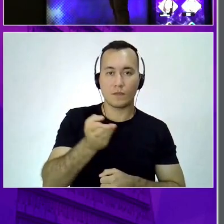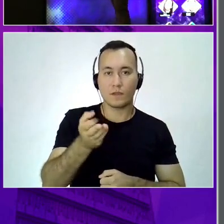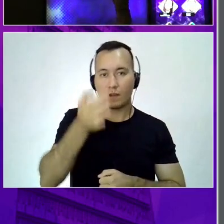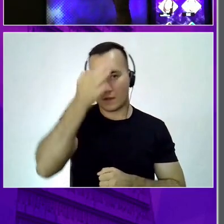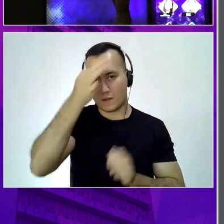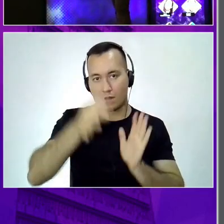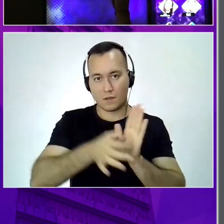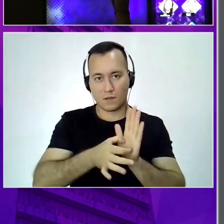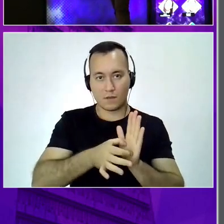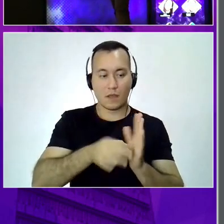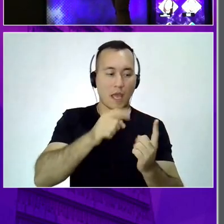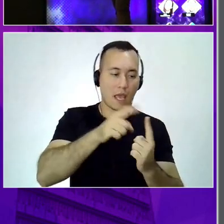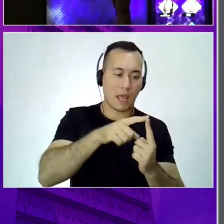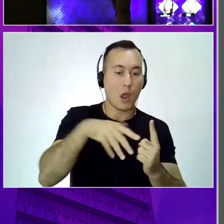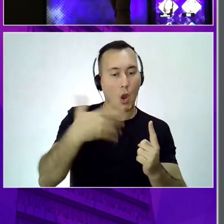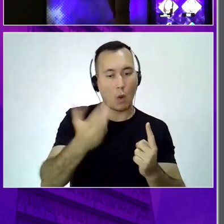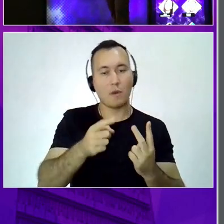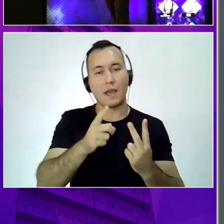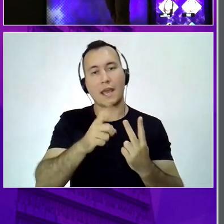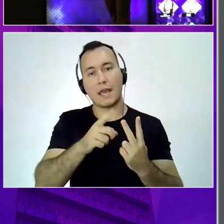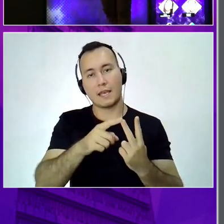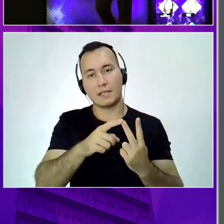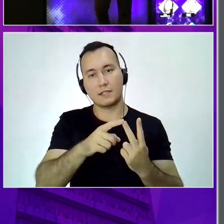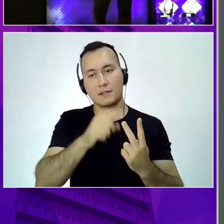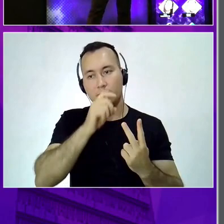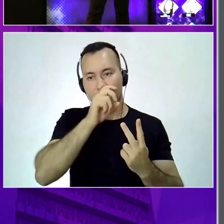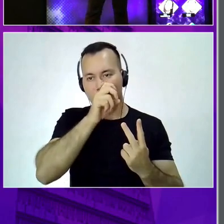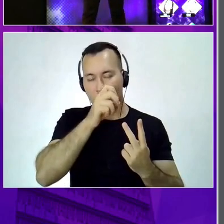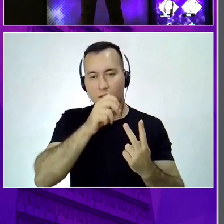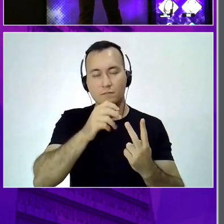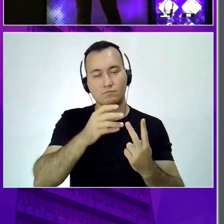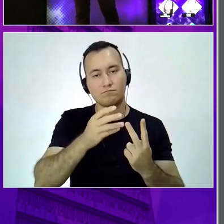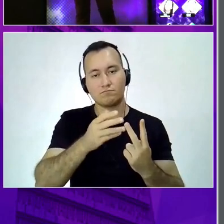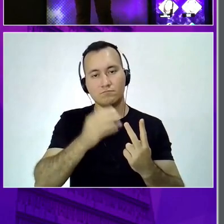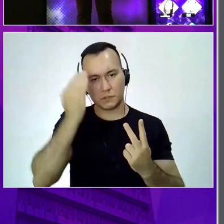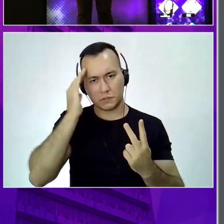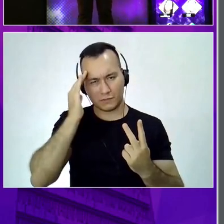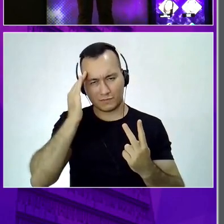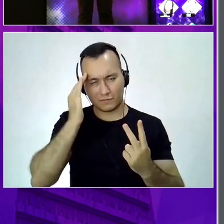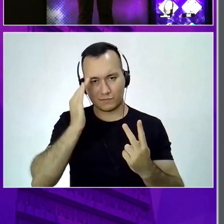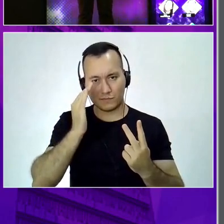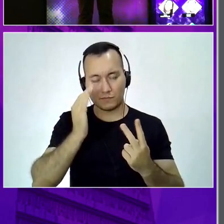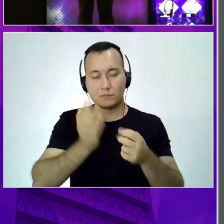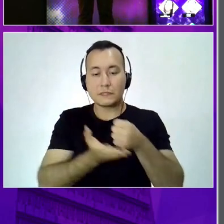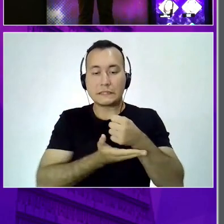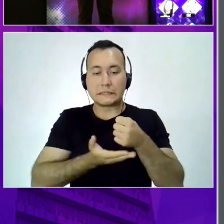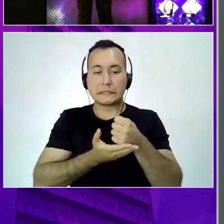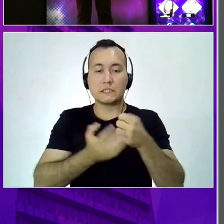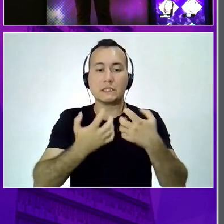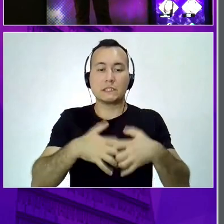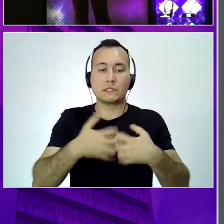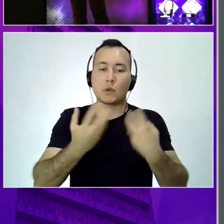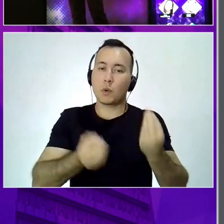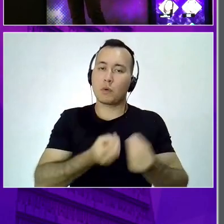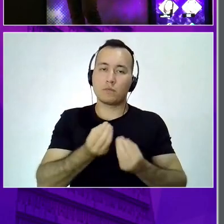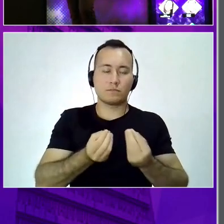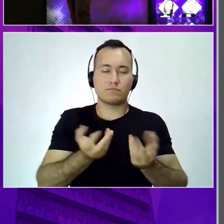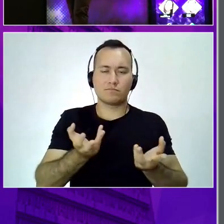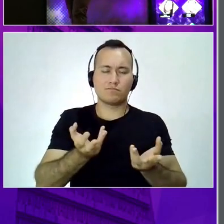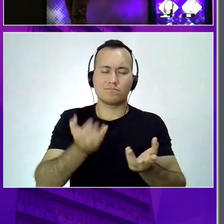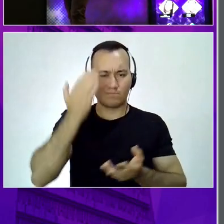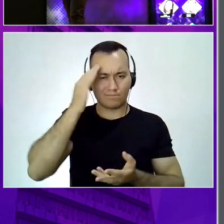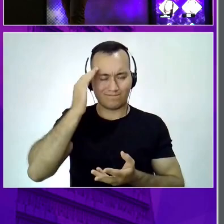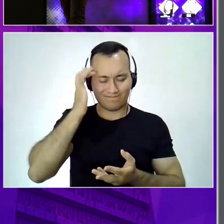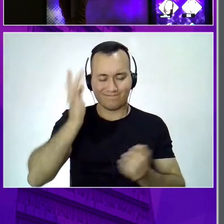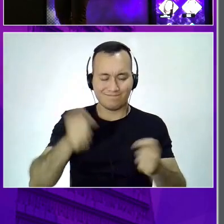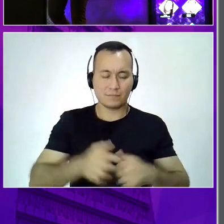generativa ou não. Bom, então isso aí é o contexto. Lá em 2019, as pessoas já falavam que